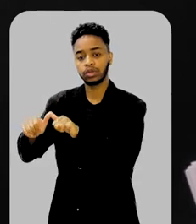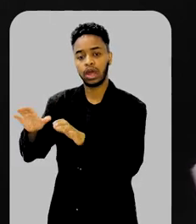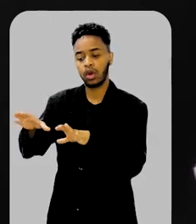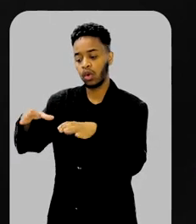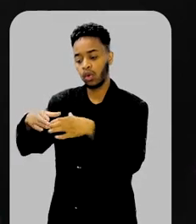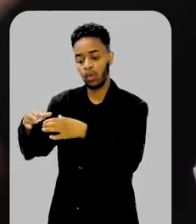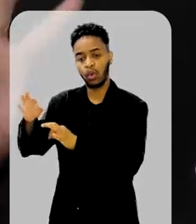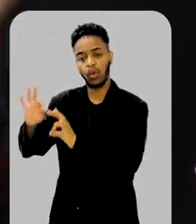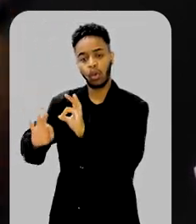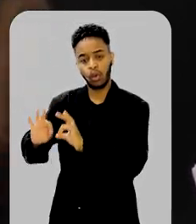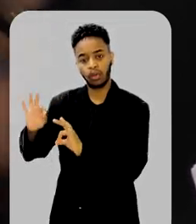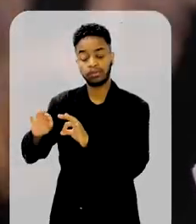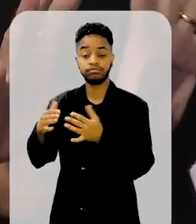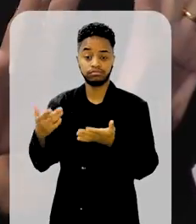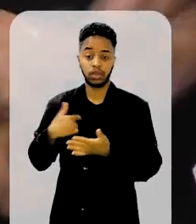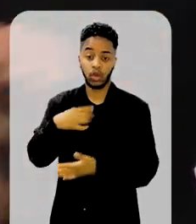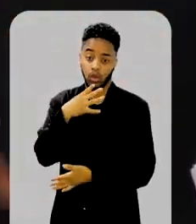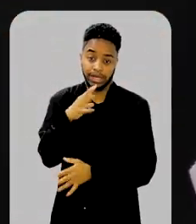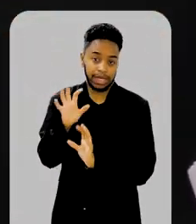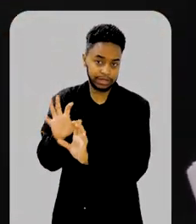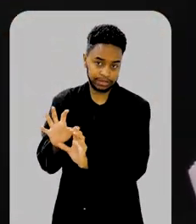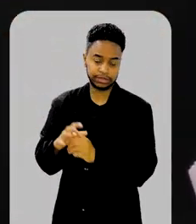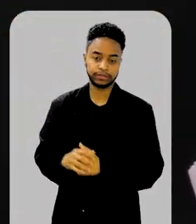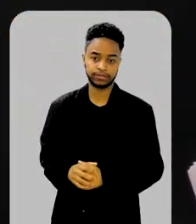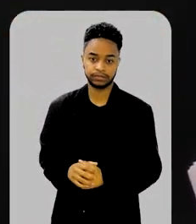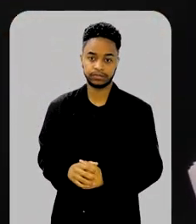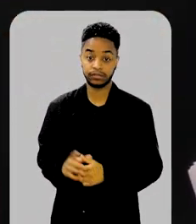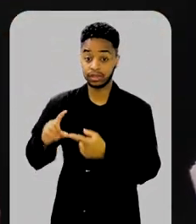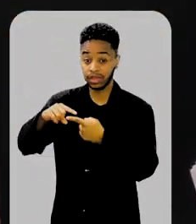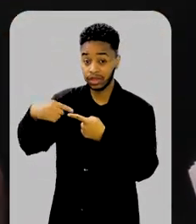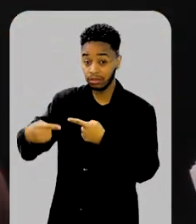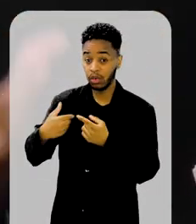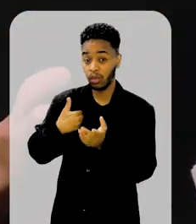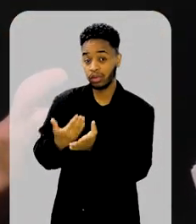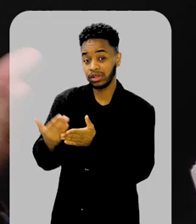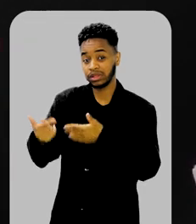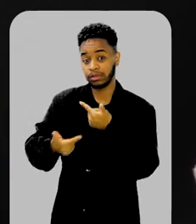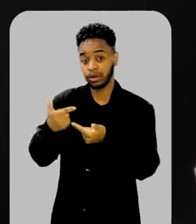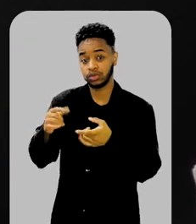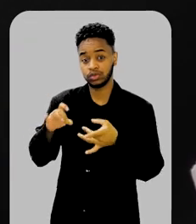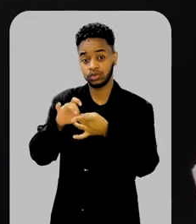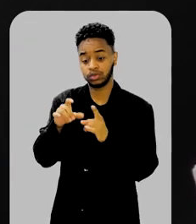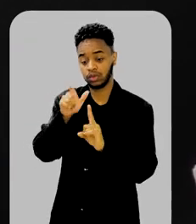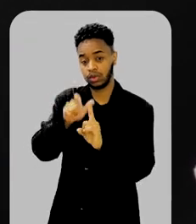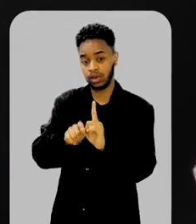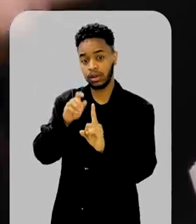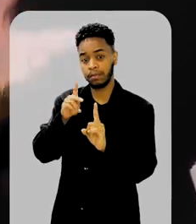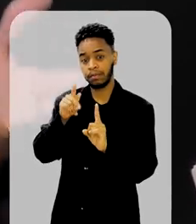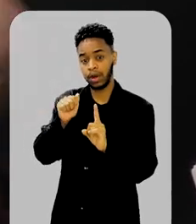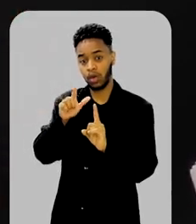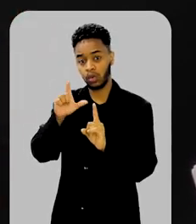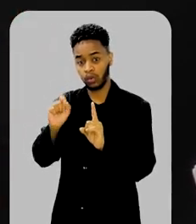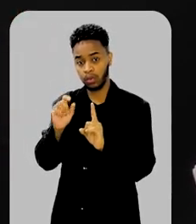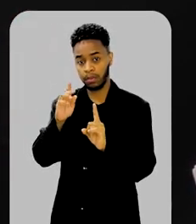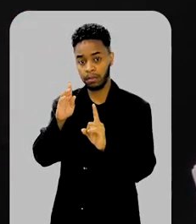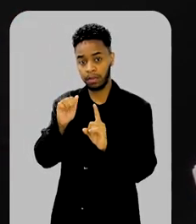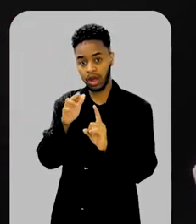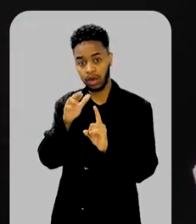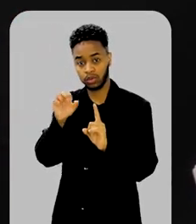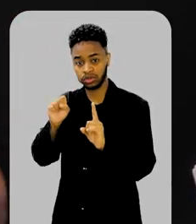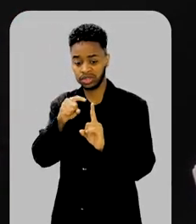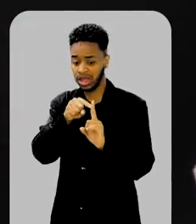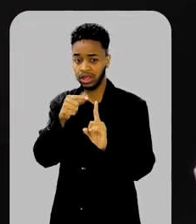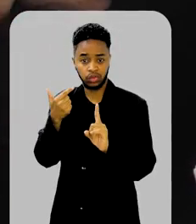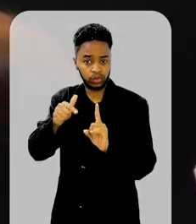alegoria bacana eu conheci dessa maneira quando eu vou trabalhar com o Barros em 2027 2007 perdão